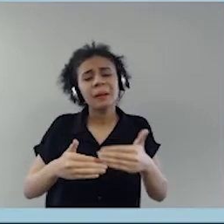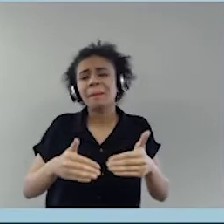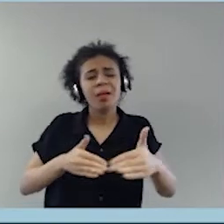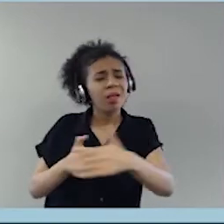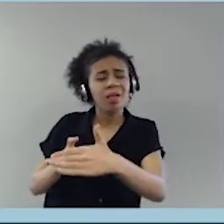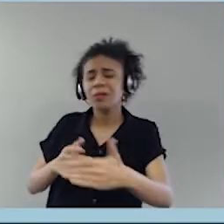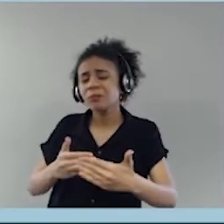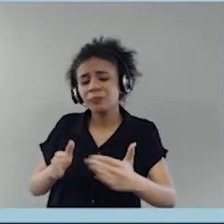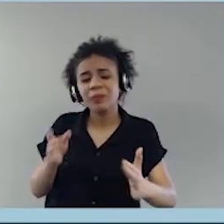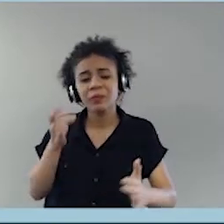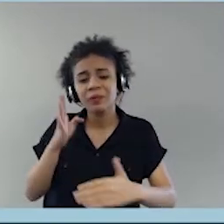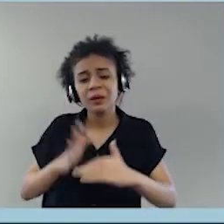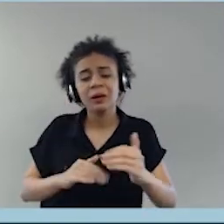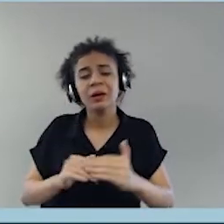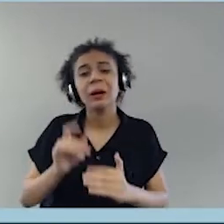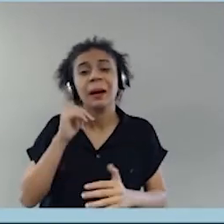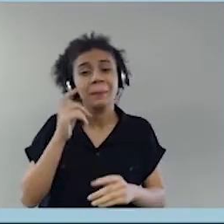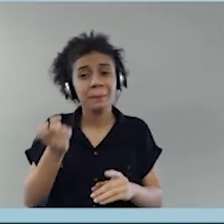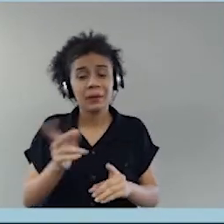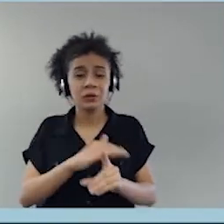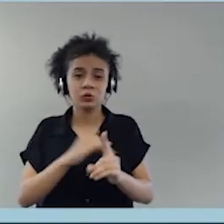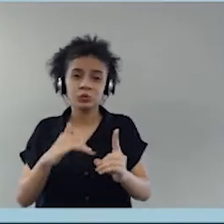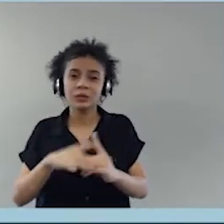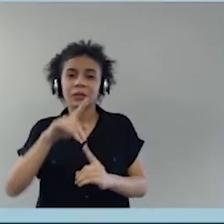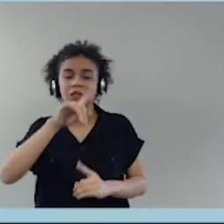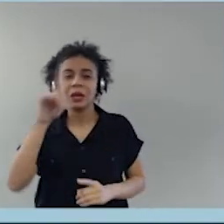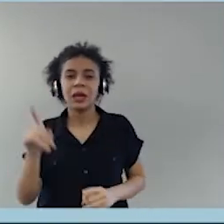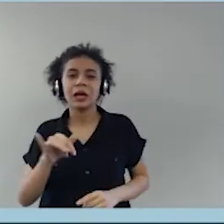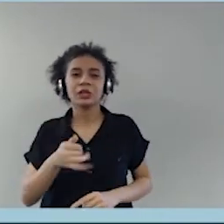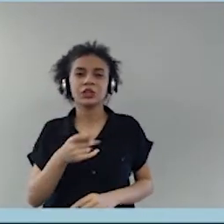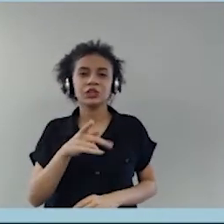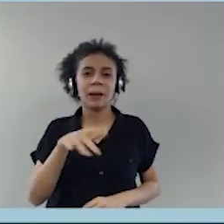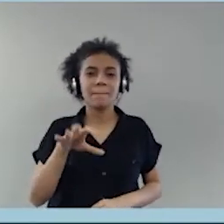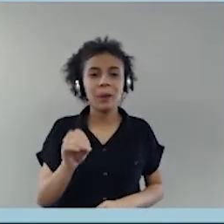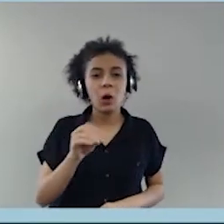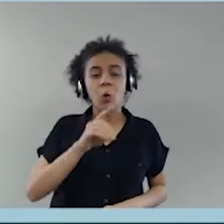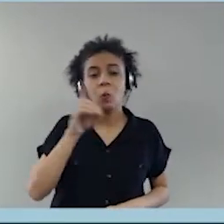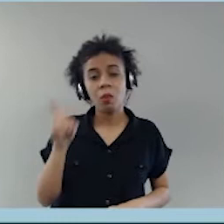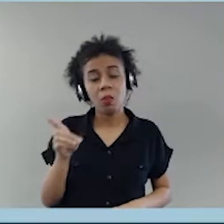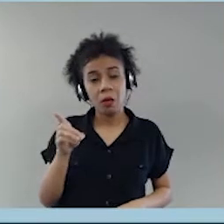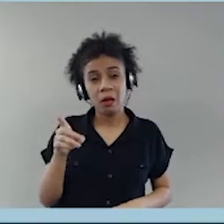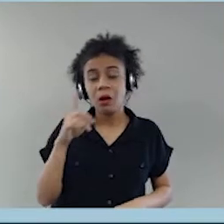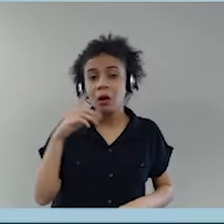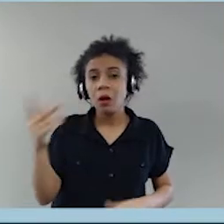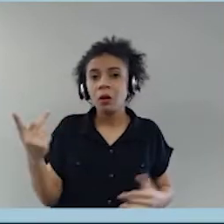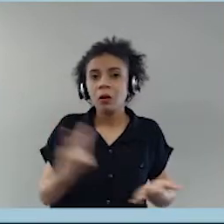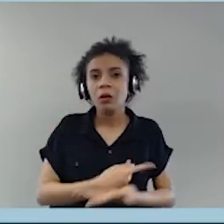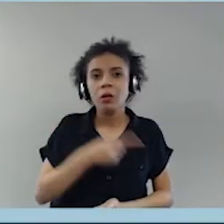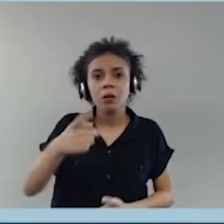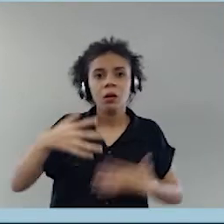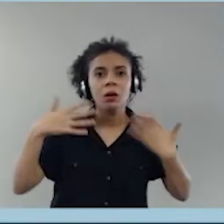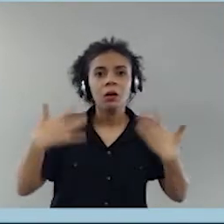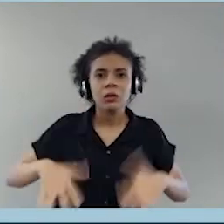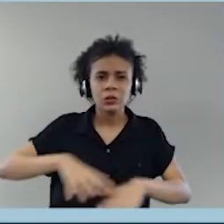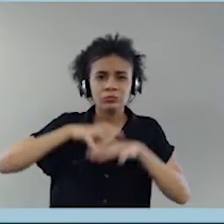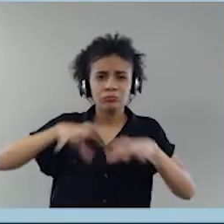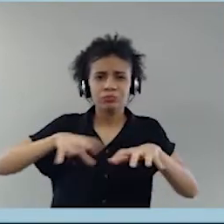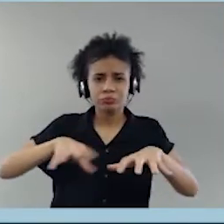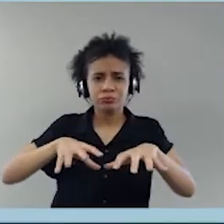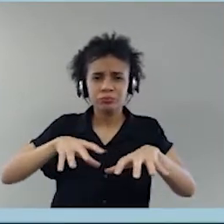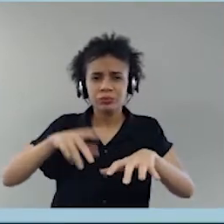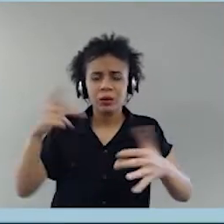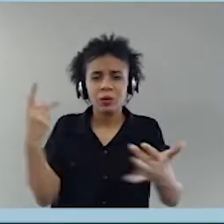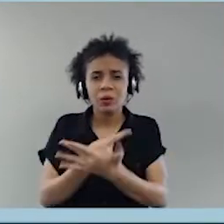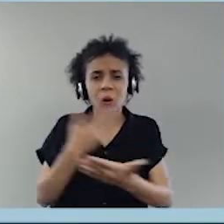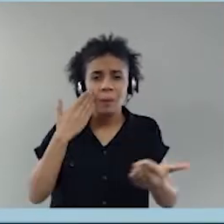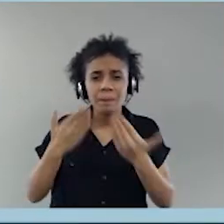para que a sociedade, assim como no Japão, se a gente olhar o que foi um terremoto no Japão comparado com o que foi